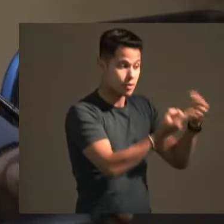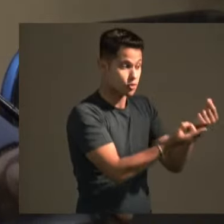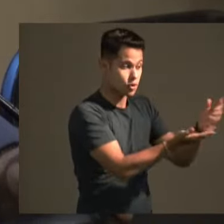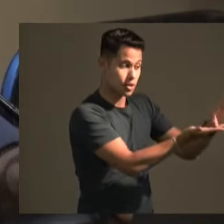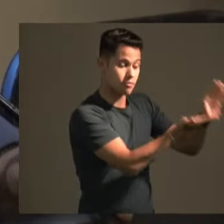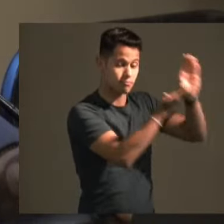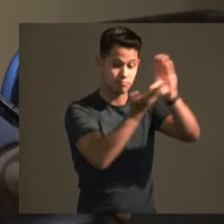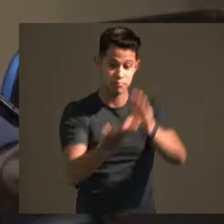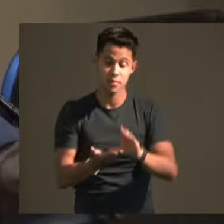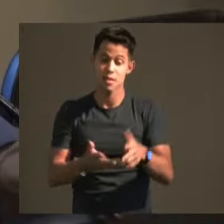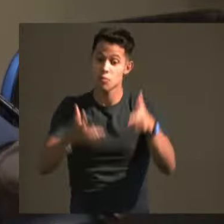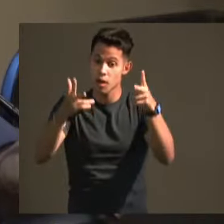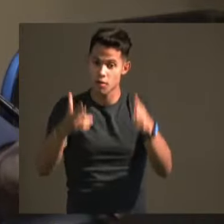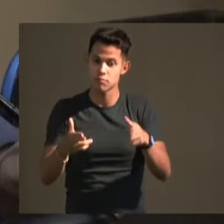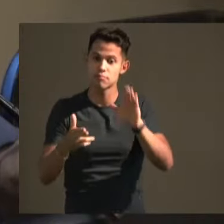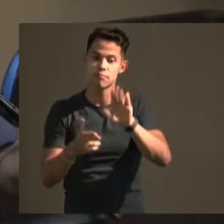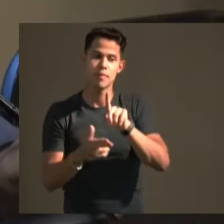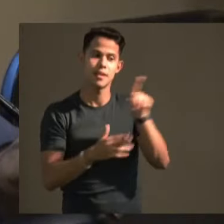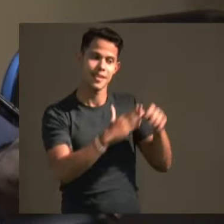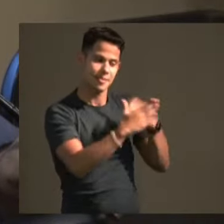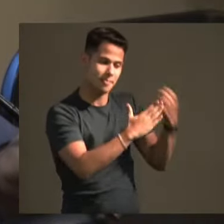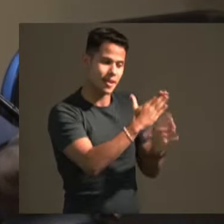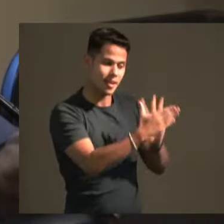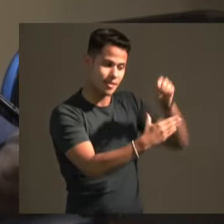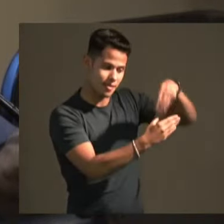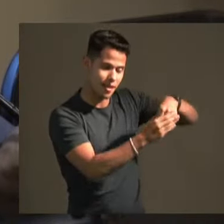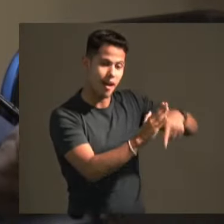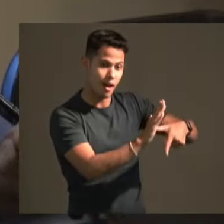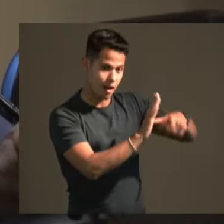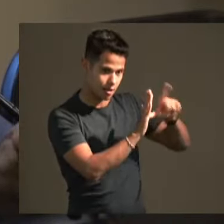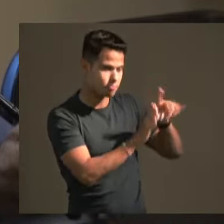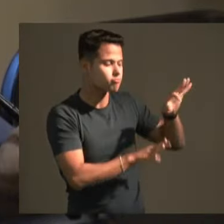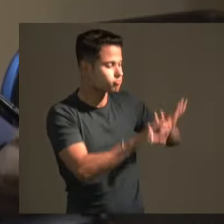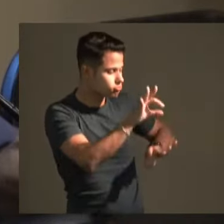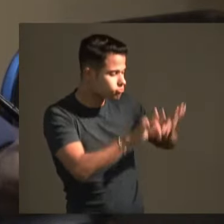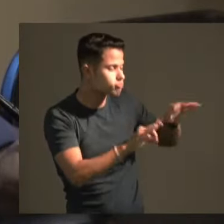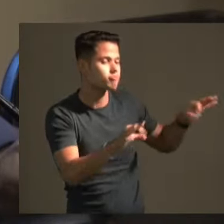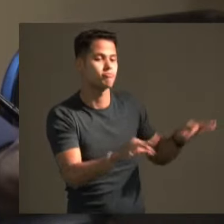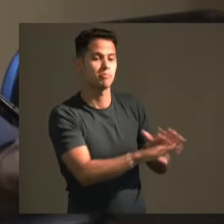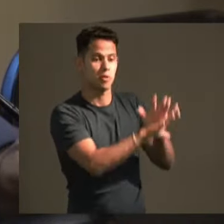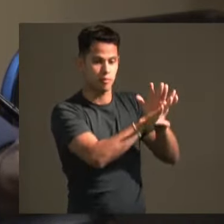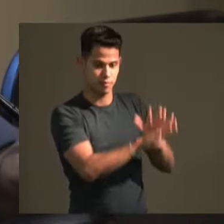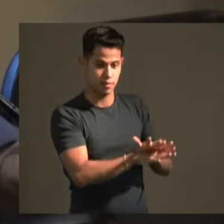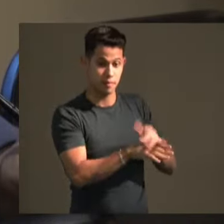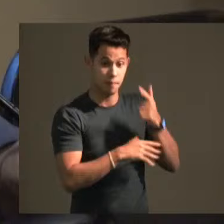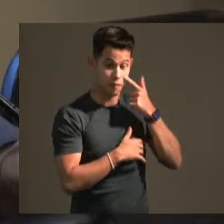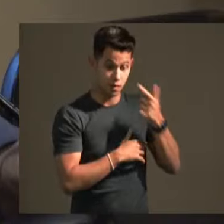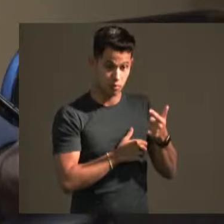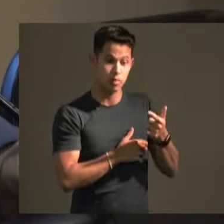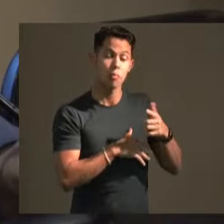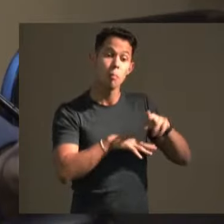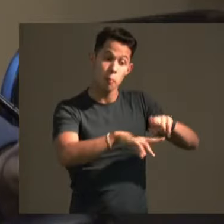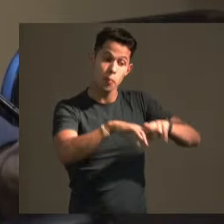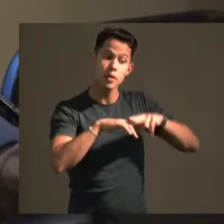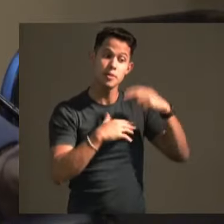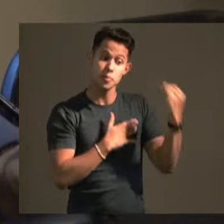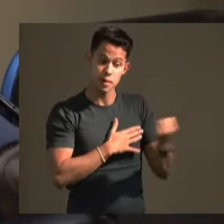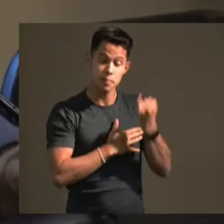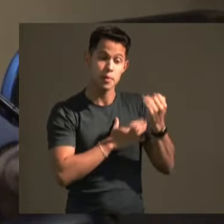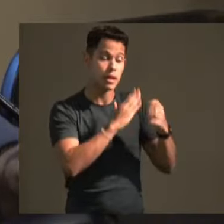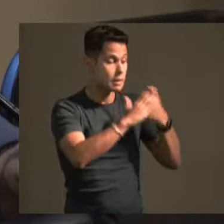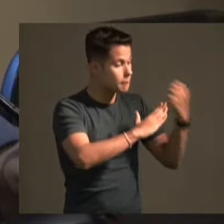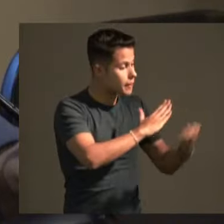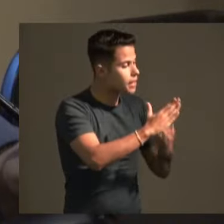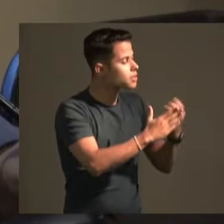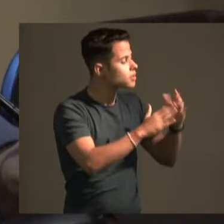dele, mas essa empresa precisa estar preparada, aí sim. Aí ele entra esse agente aí nessa preparação da empresa. Como